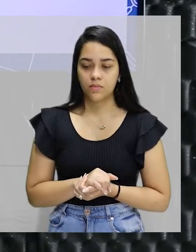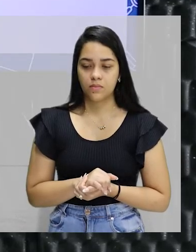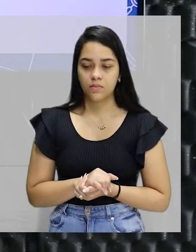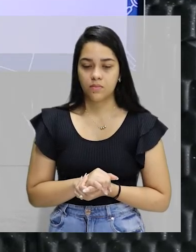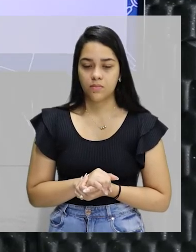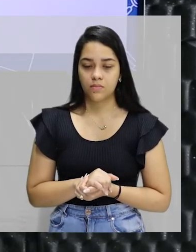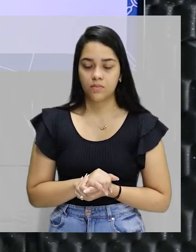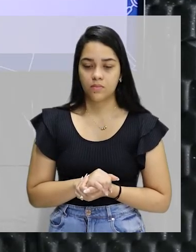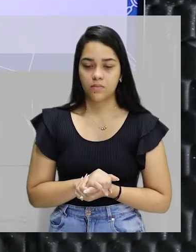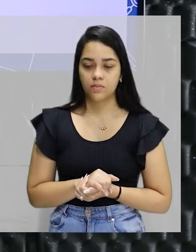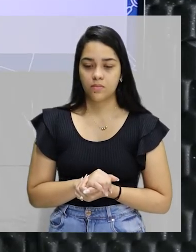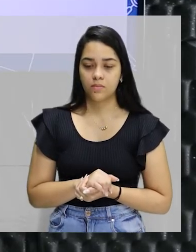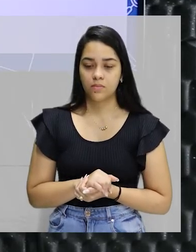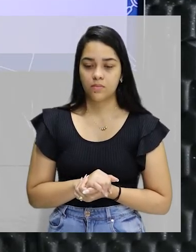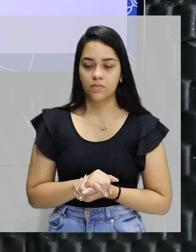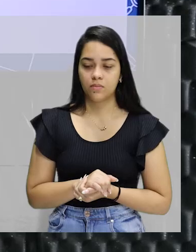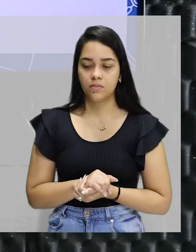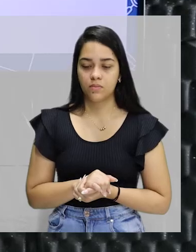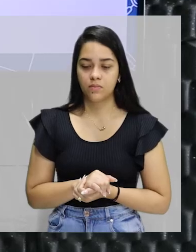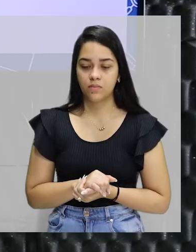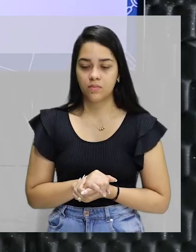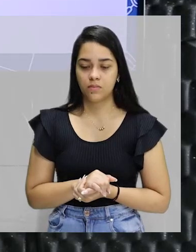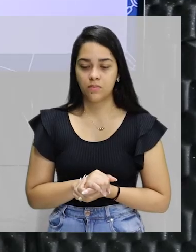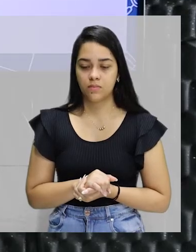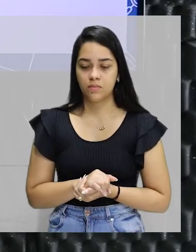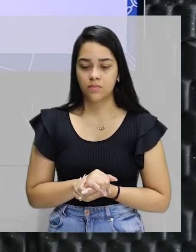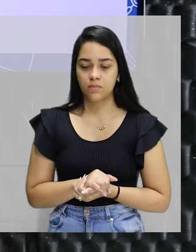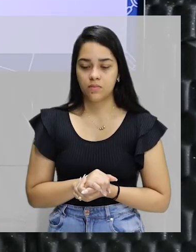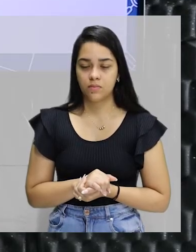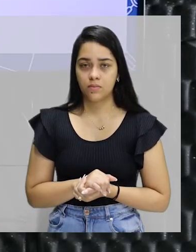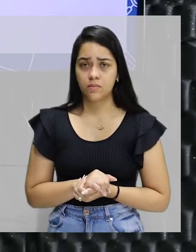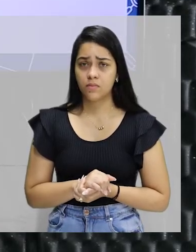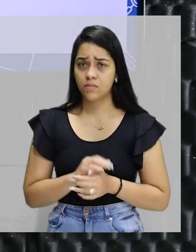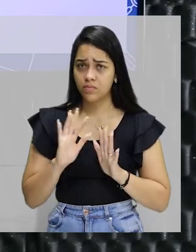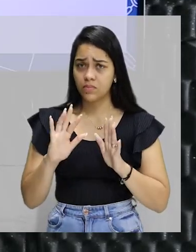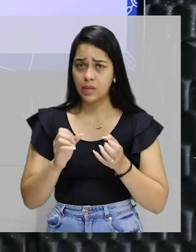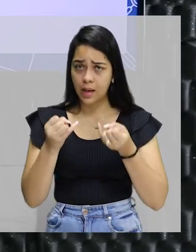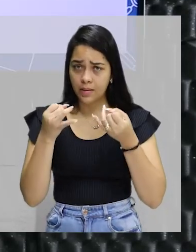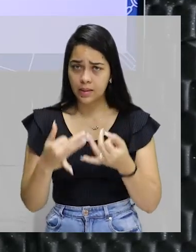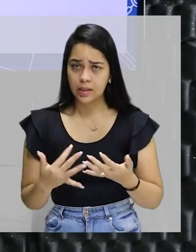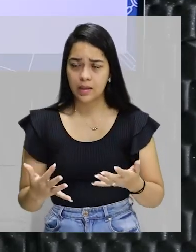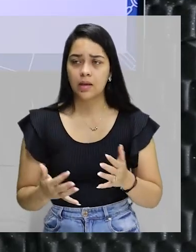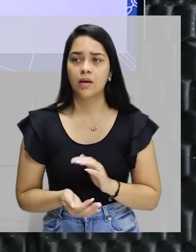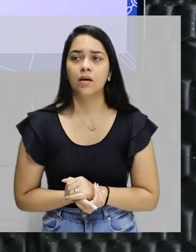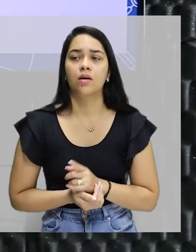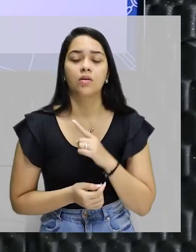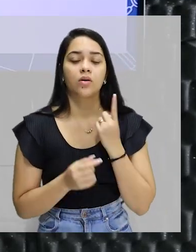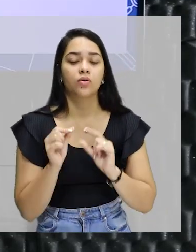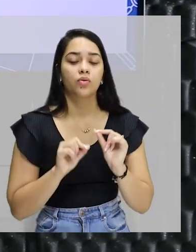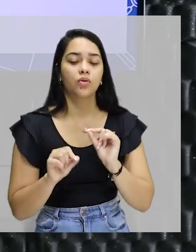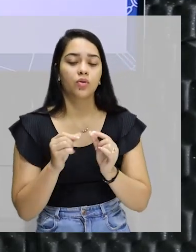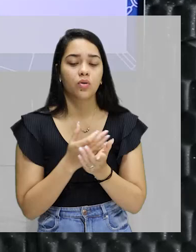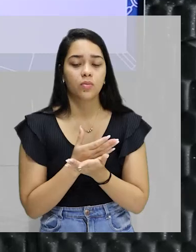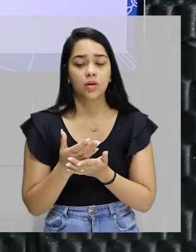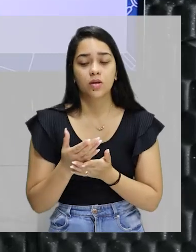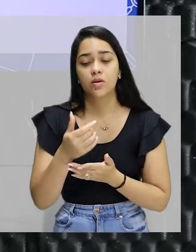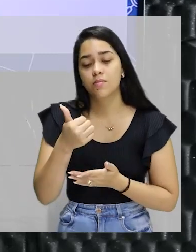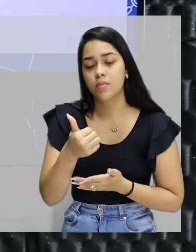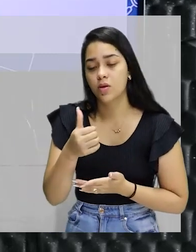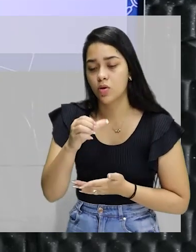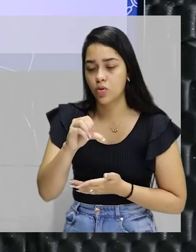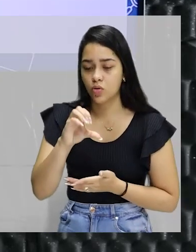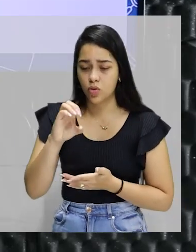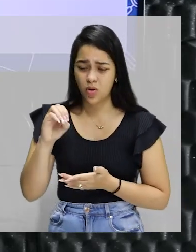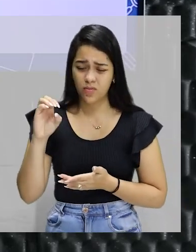da radiação, assinale a única afirmação falsa. Só um parênteses rapidinho. Nós estamos aqui no início de